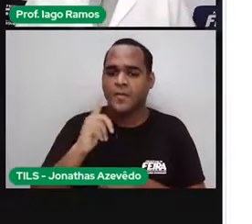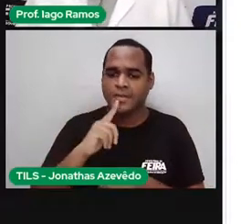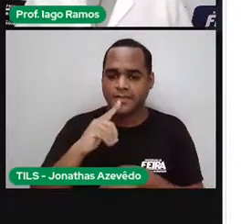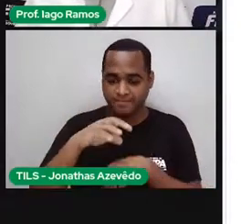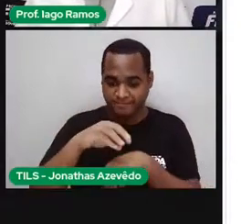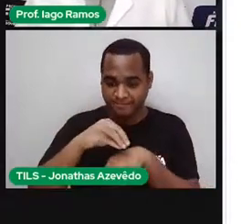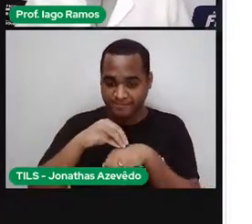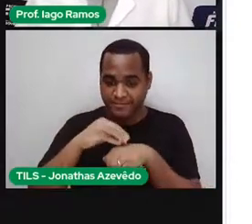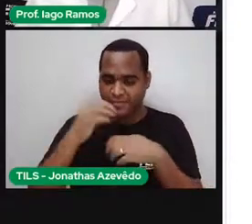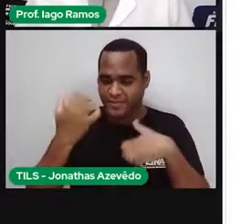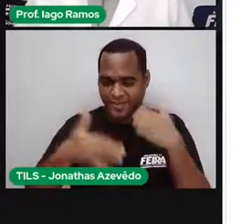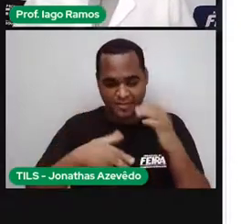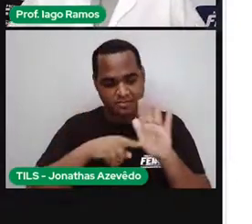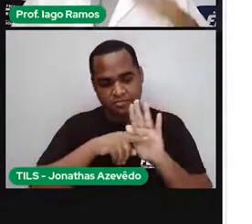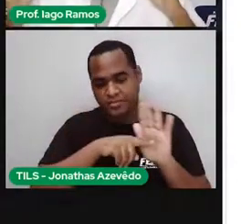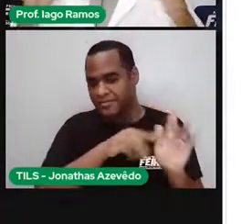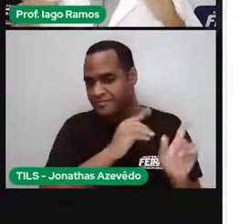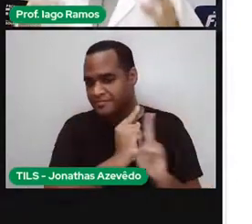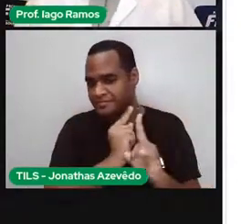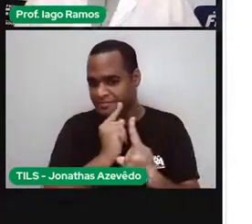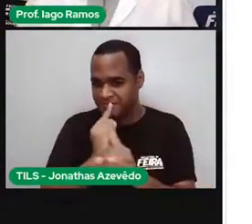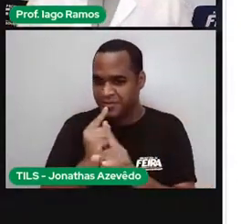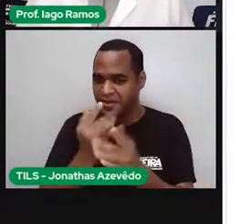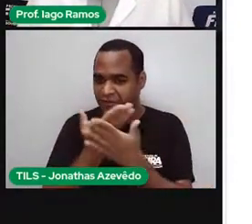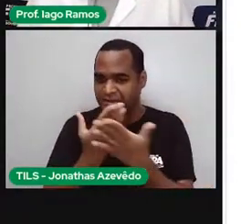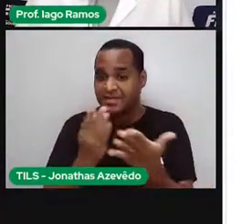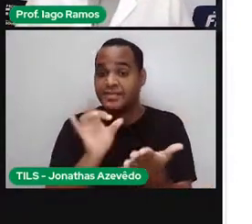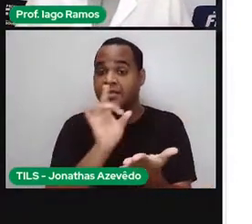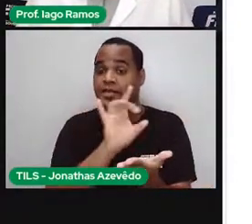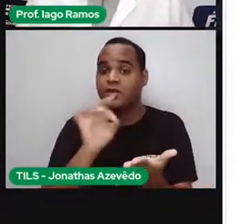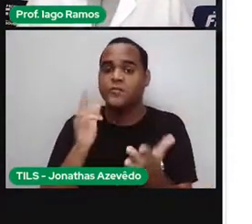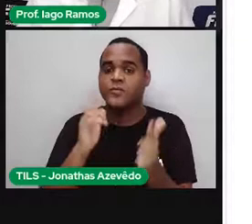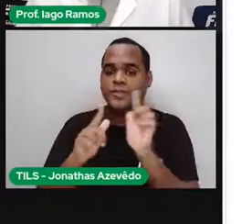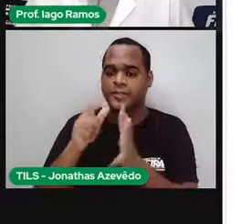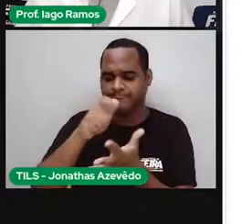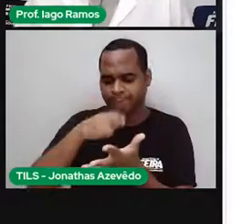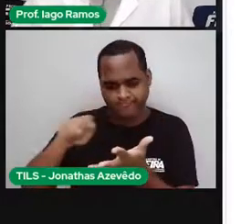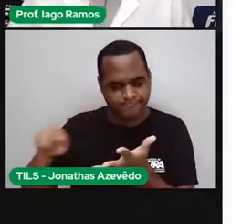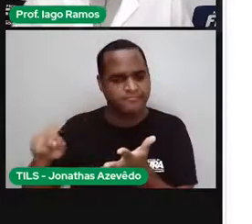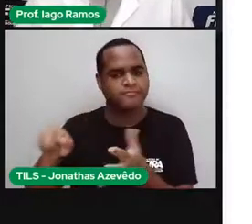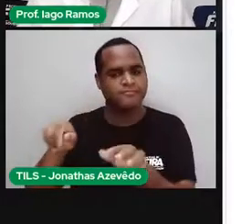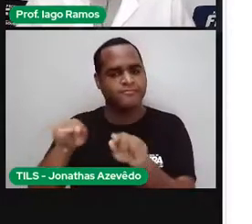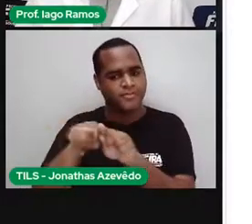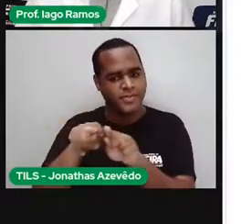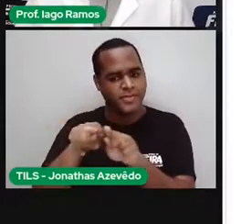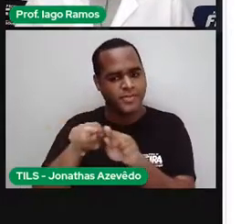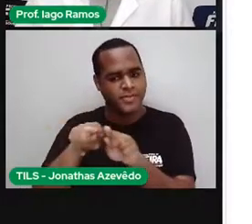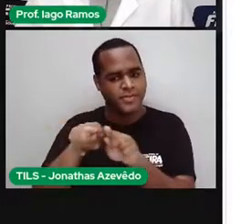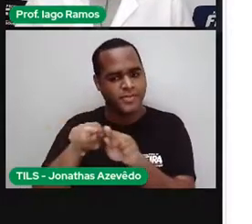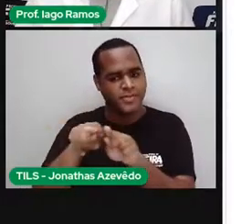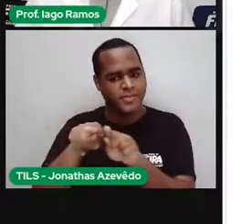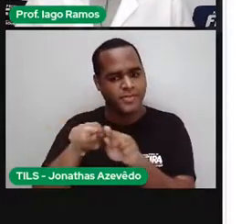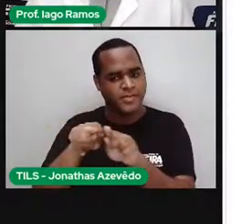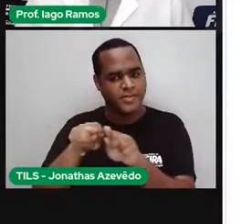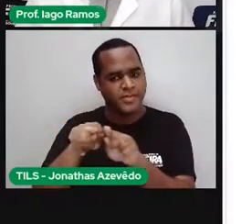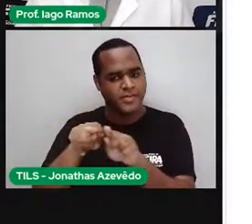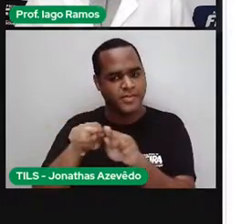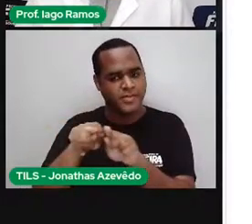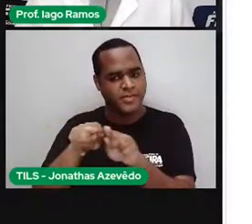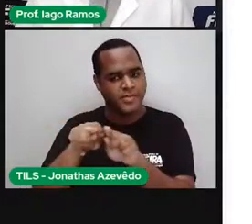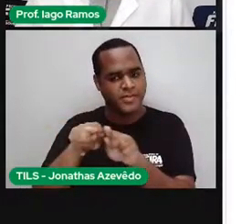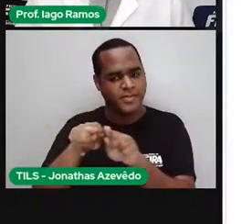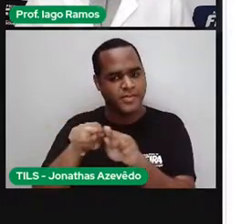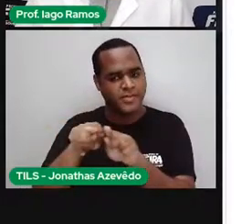me acompanhar nessa investigação Eu espero que você tenha conseguido fazer anotações Espero que você tenha conseguido